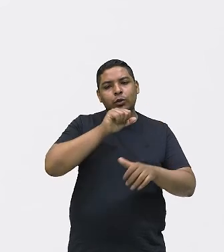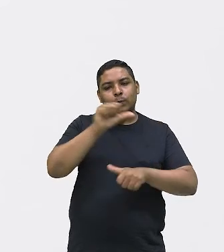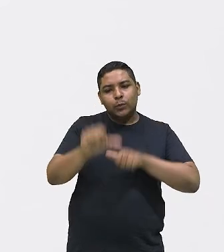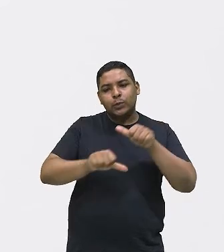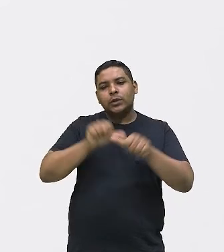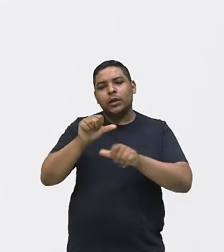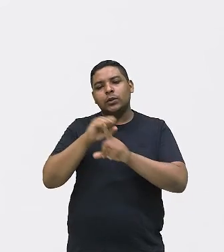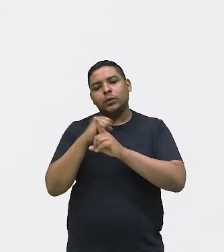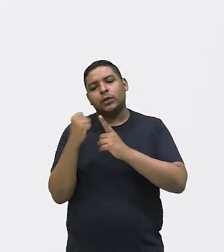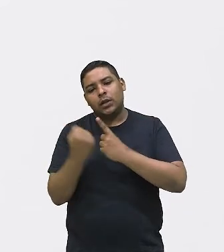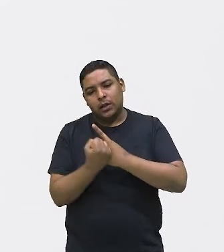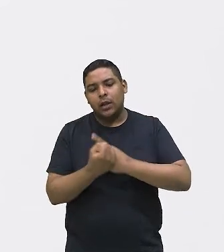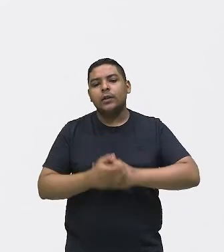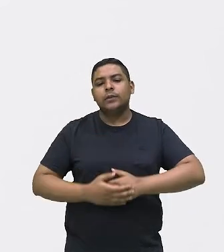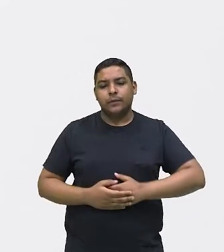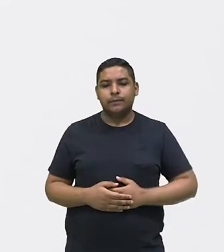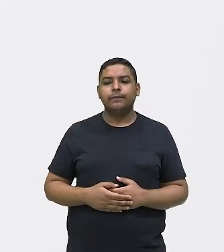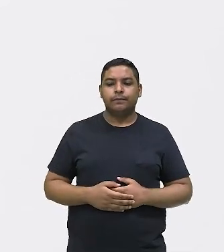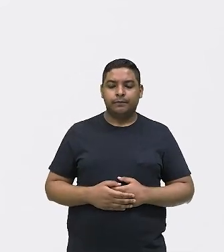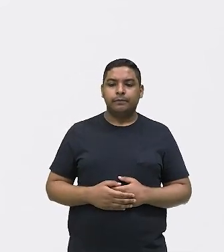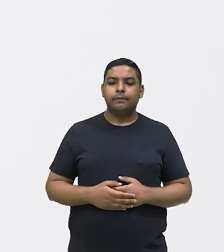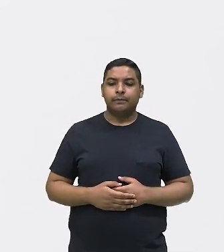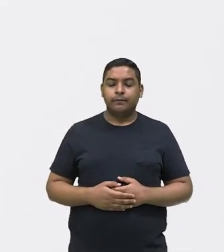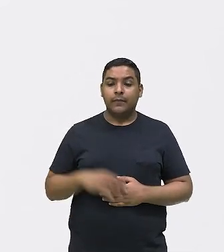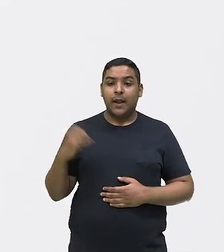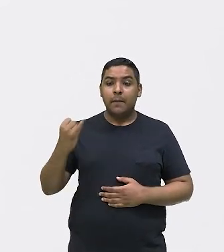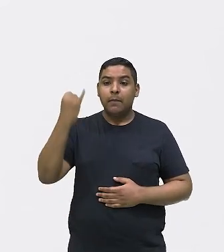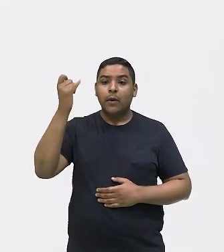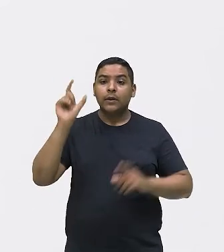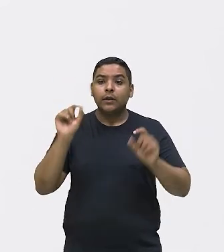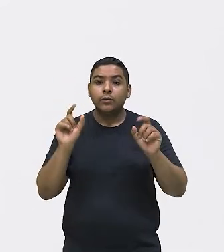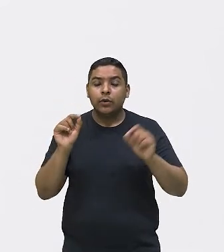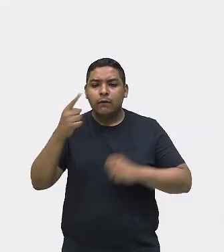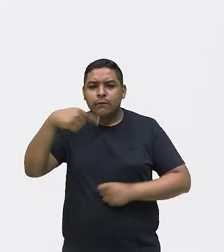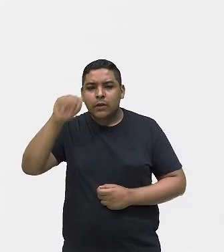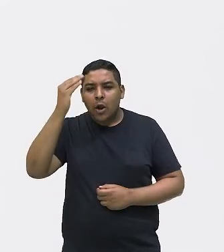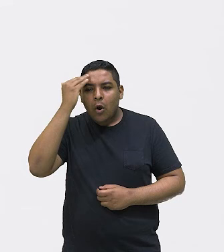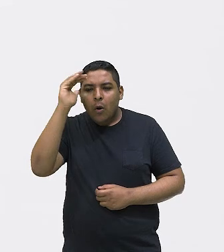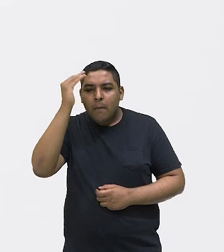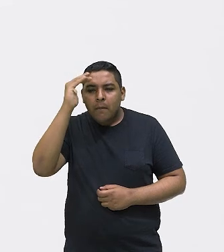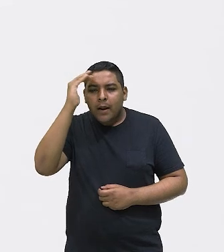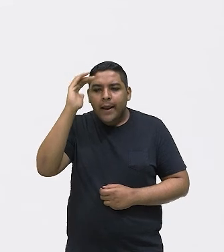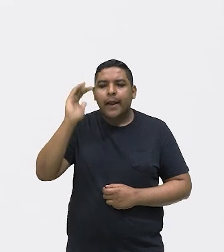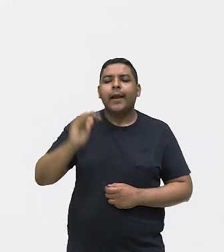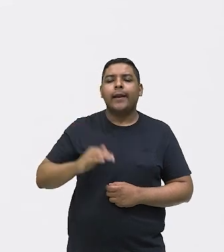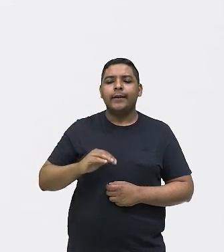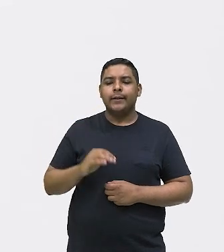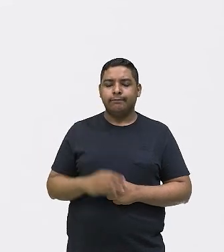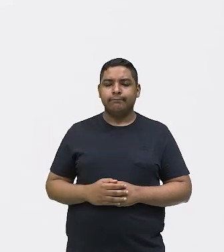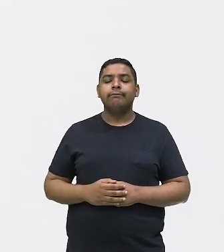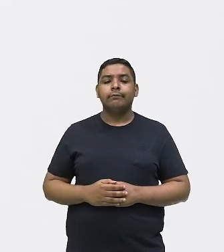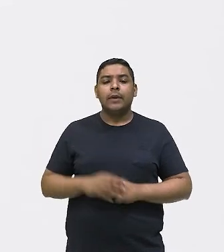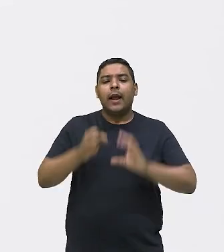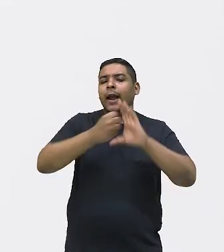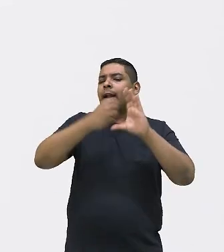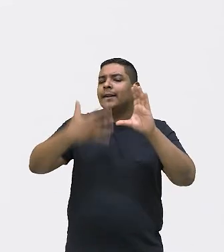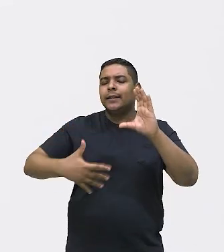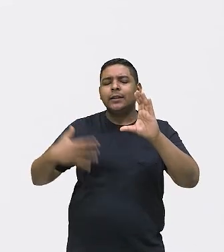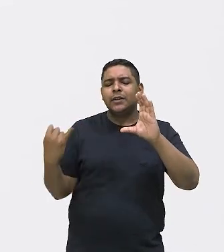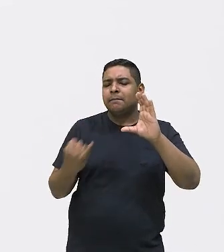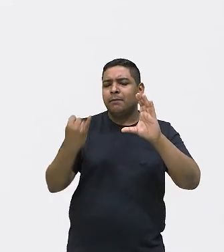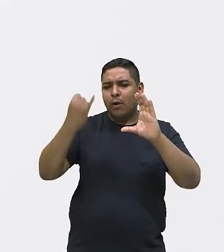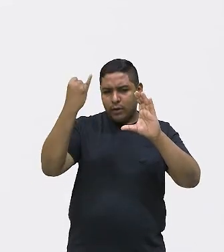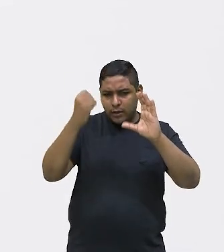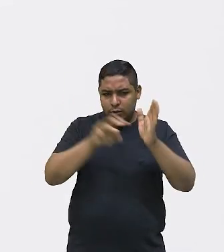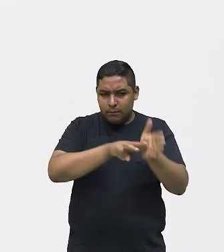nas sociedades. É muito importante que você compreenda essa característica que fundamenta